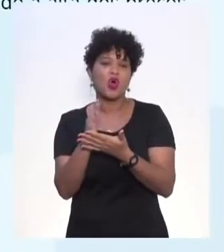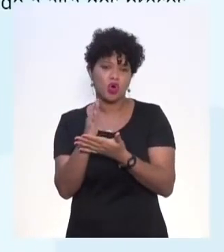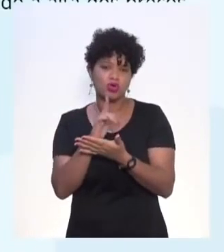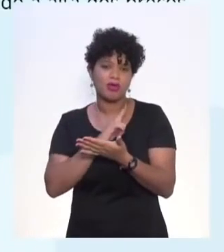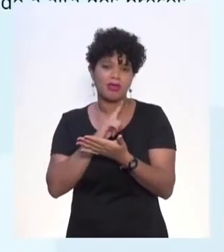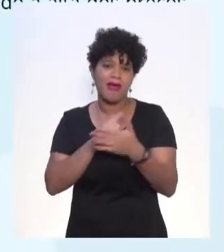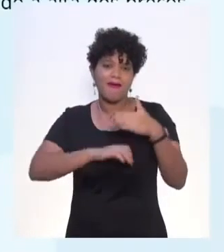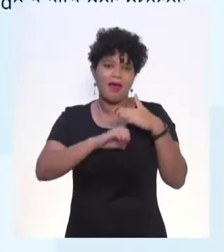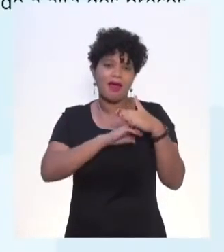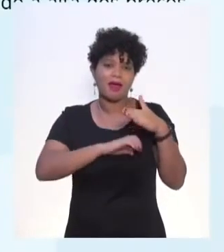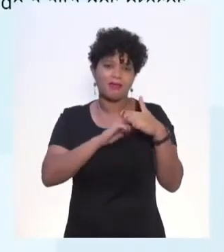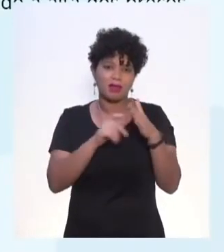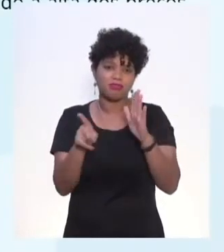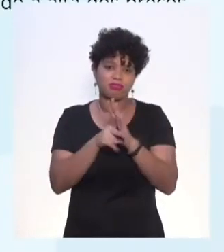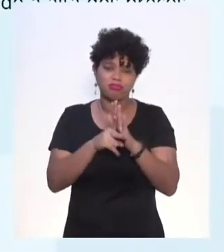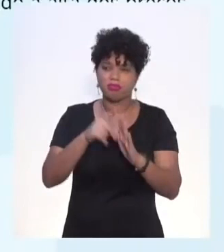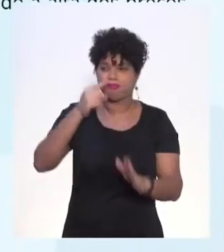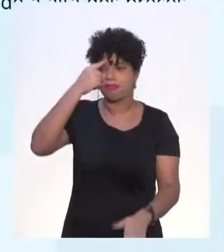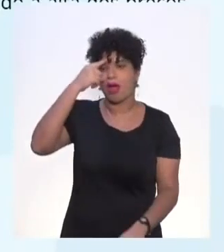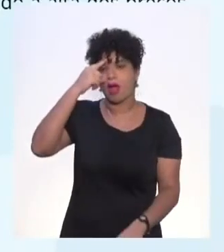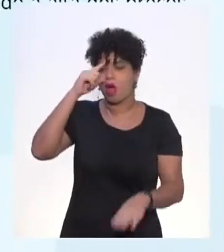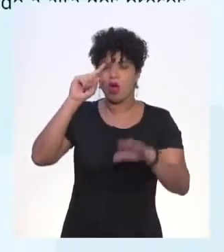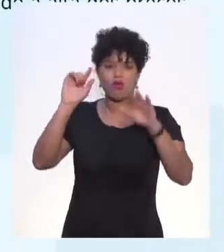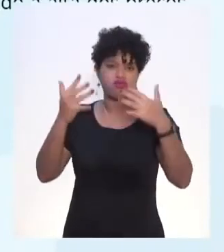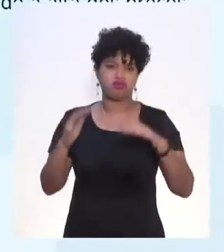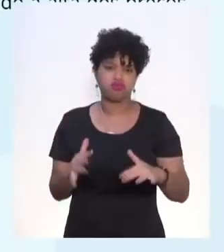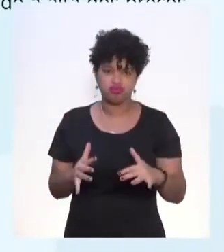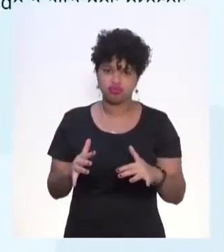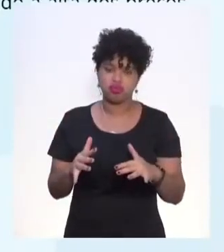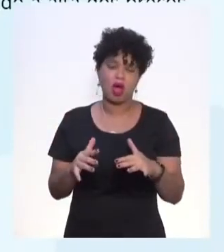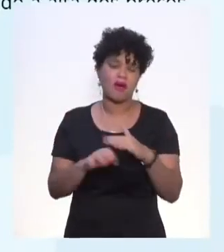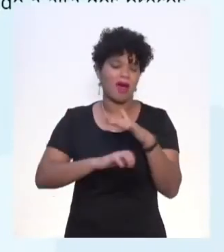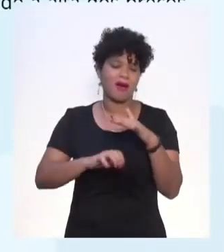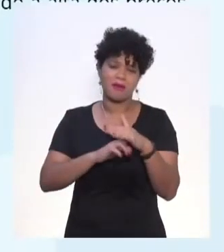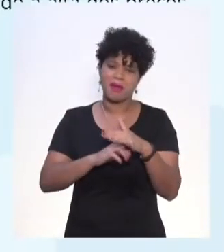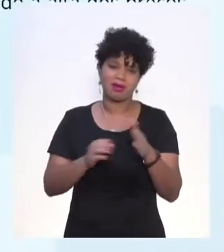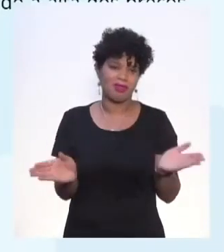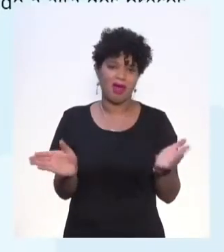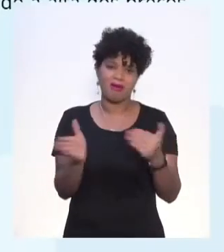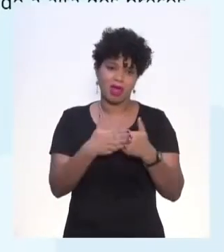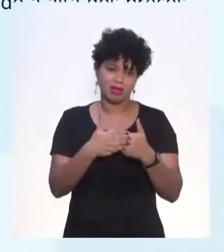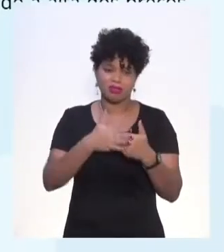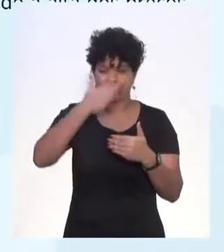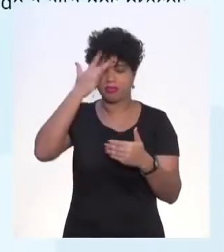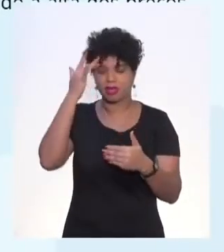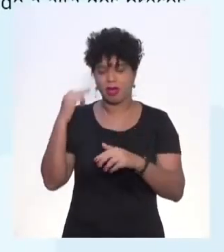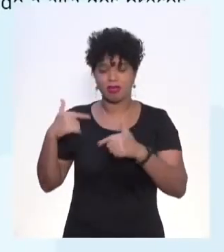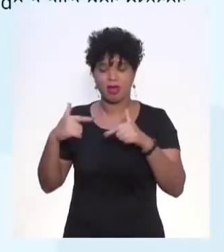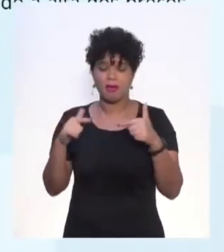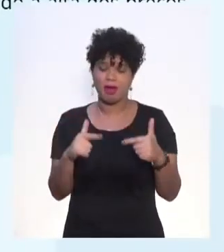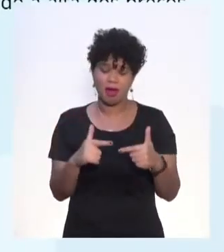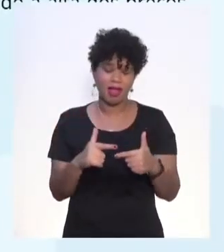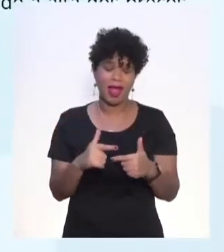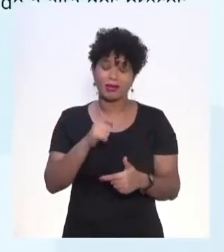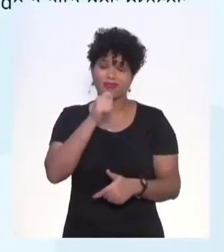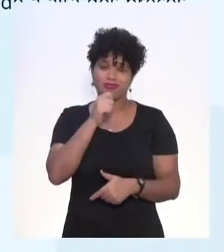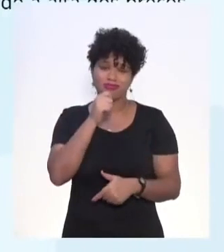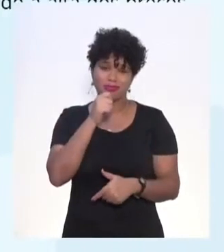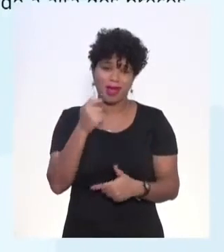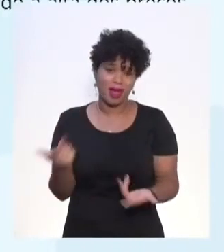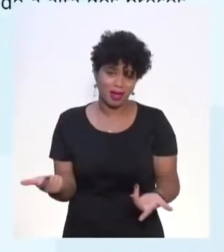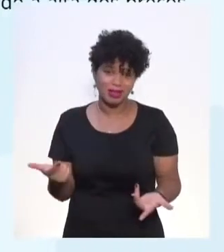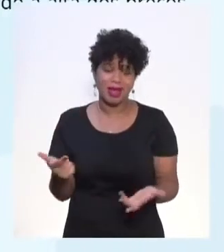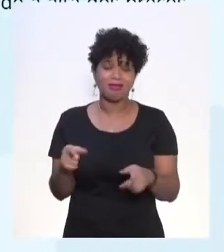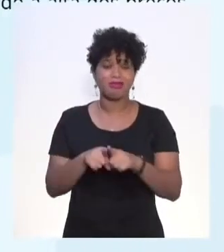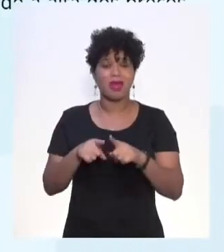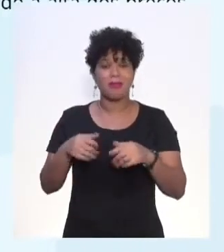diversas empresas indianas, à queda na produção de alimentos, gerando desemprego e fome, que na segunda metade do século